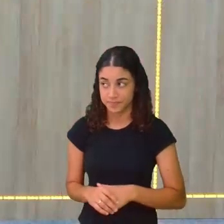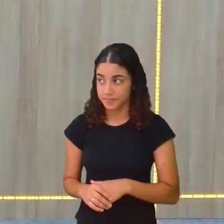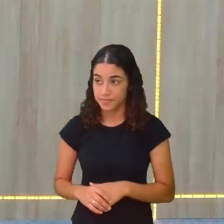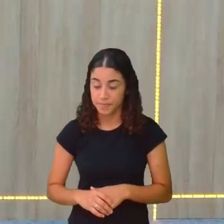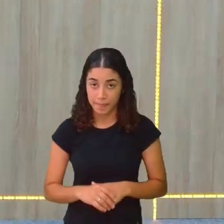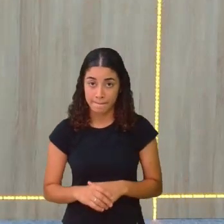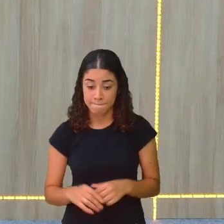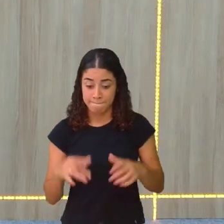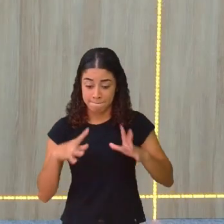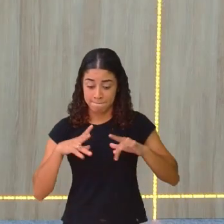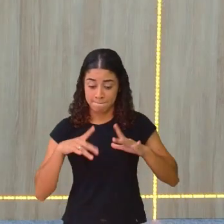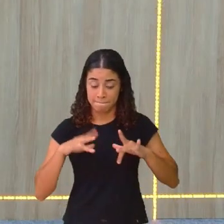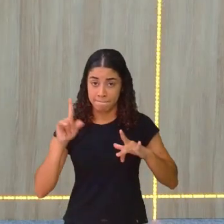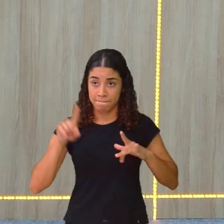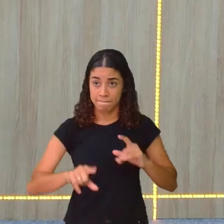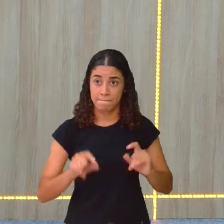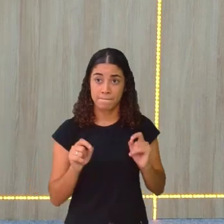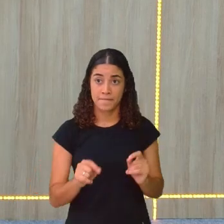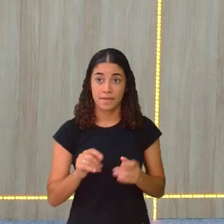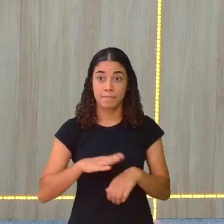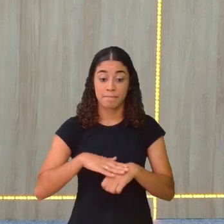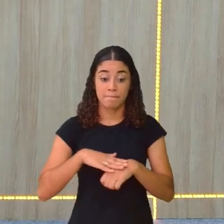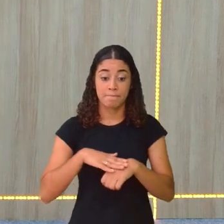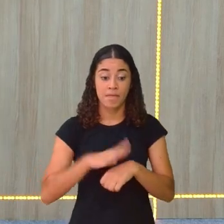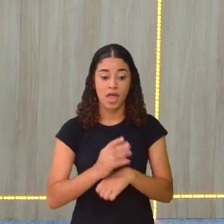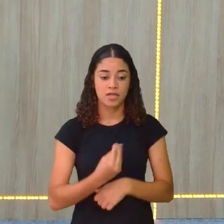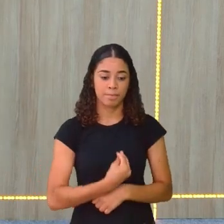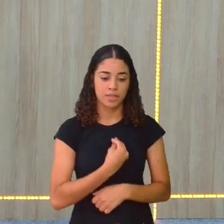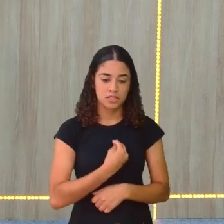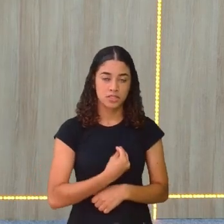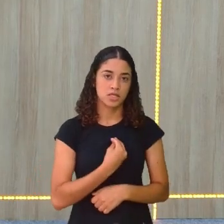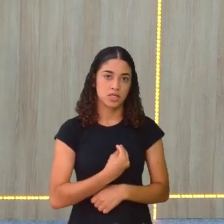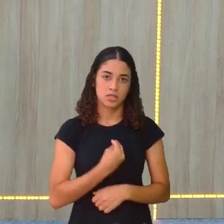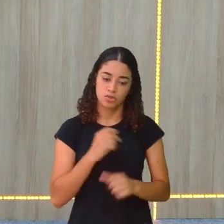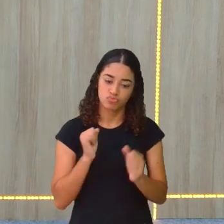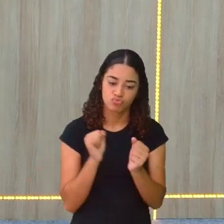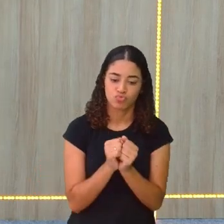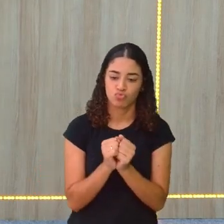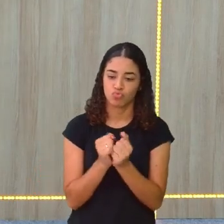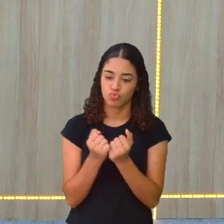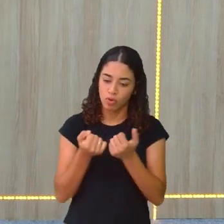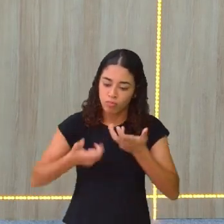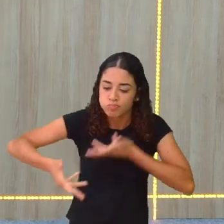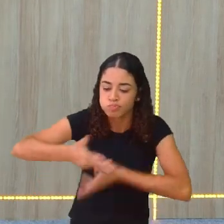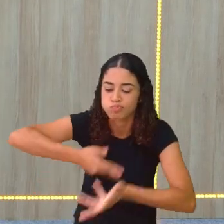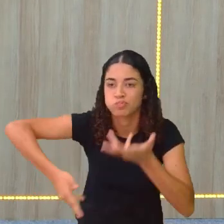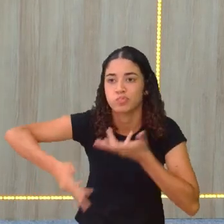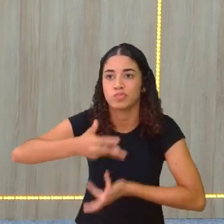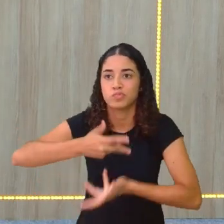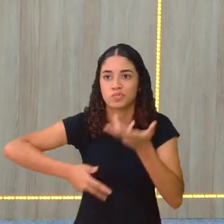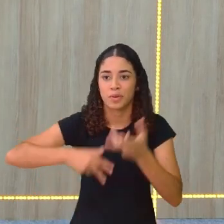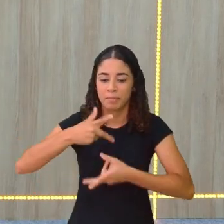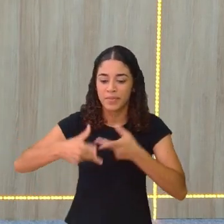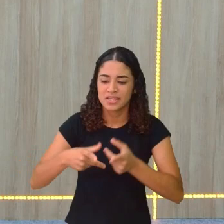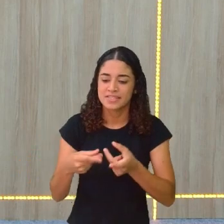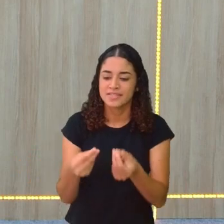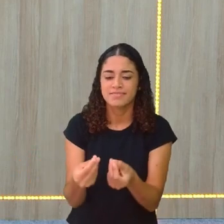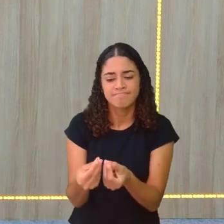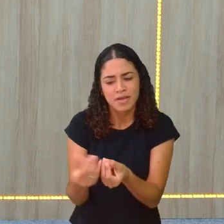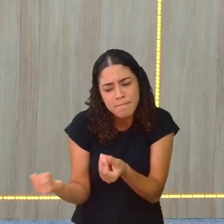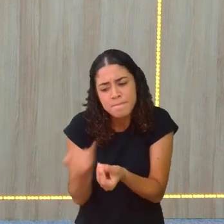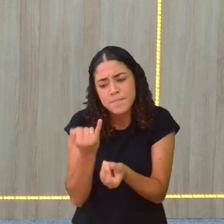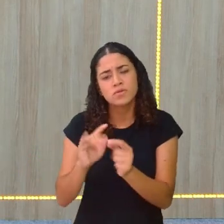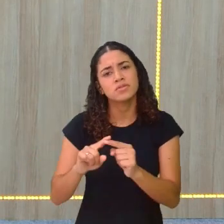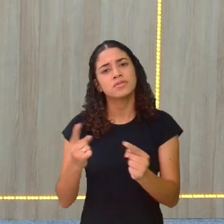o feriado à ideia, né, de mais presença e menos presentes, né? Exato. O mais importante é você estar na presença